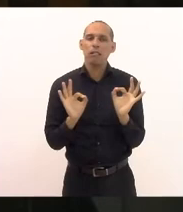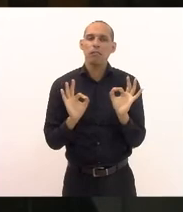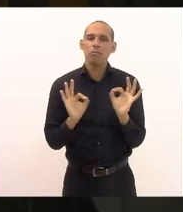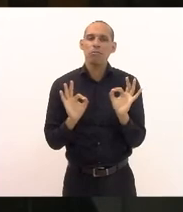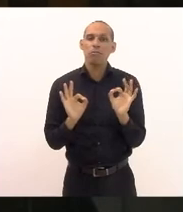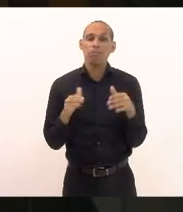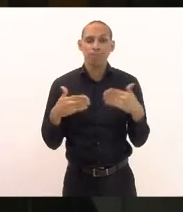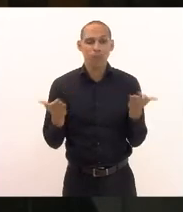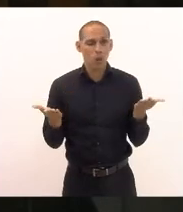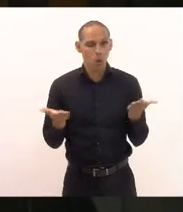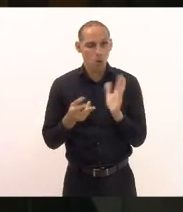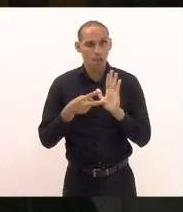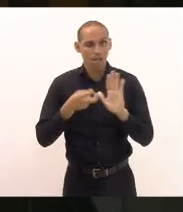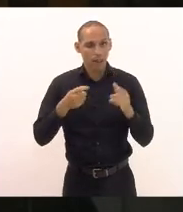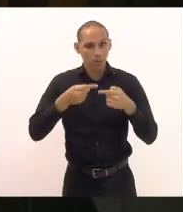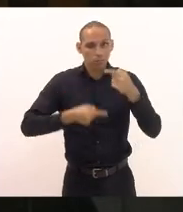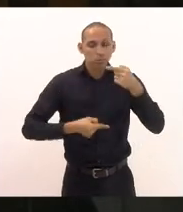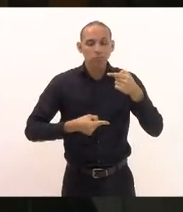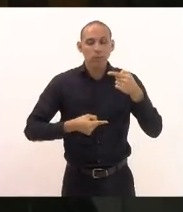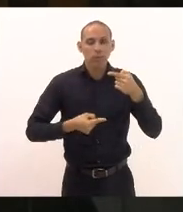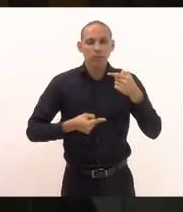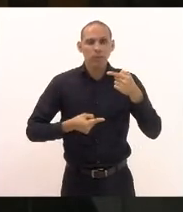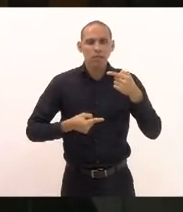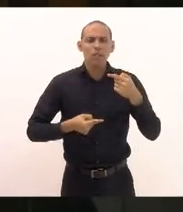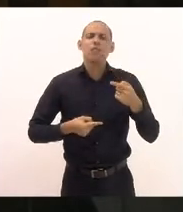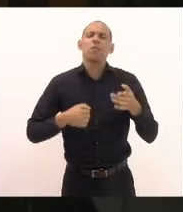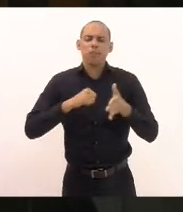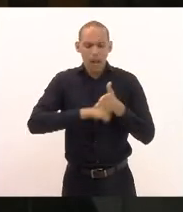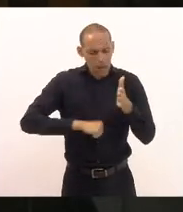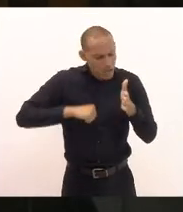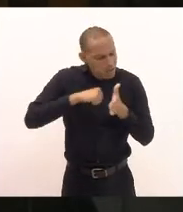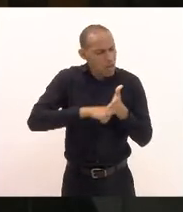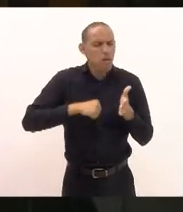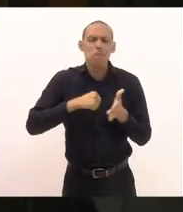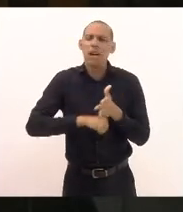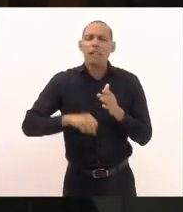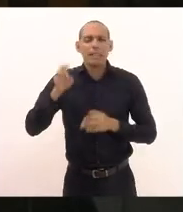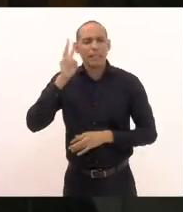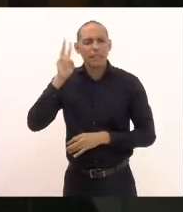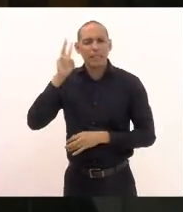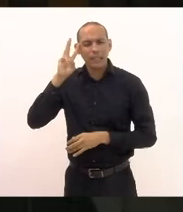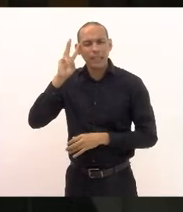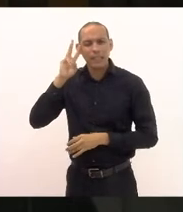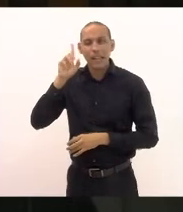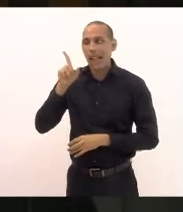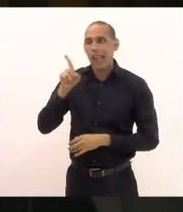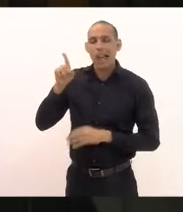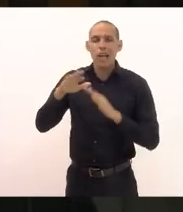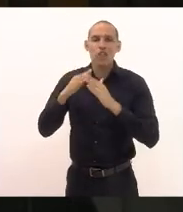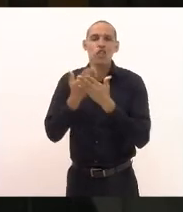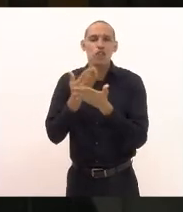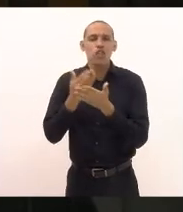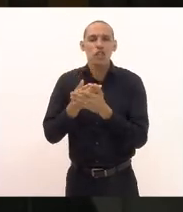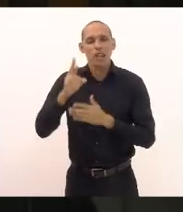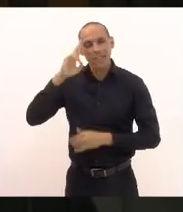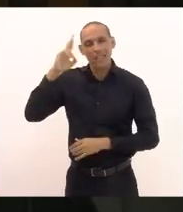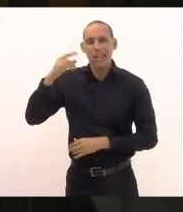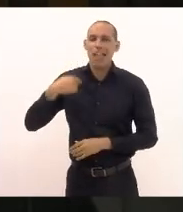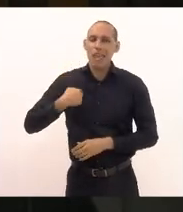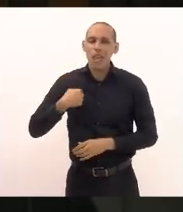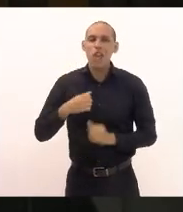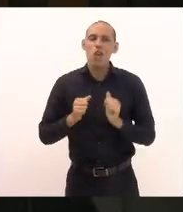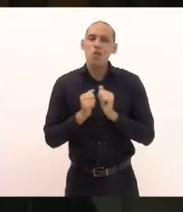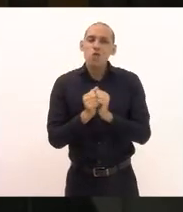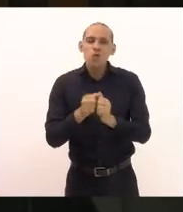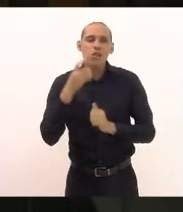ao derrubar esse veto aqui, depois de uma longa batalha na terça-feira no Colégio de Líderes, em que eu, o deputado Valdec e